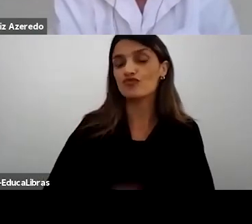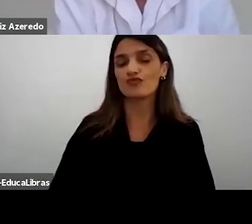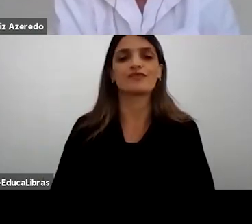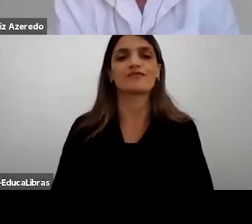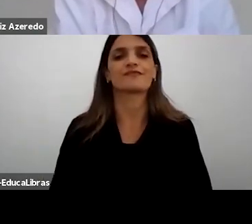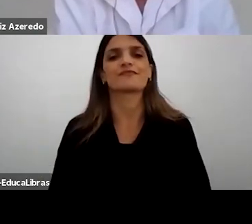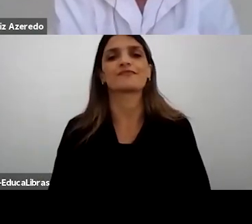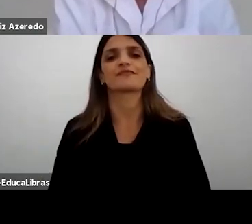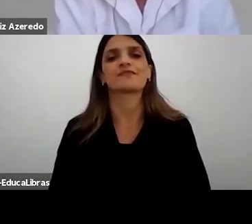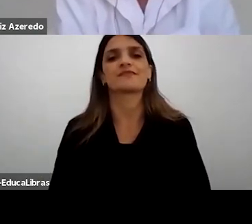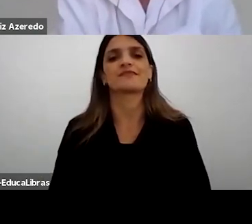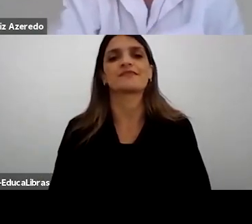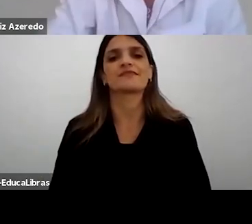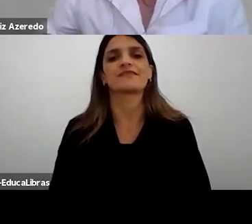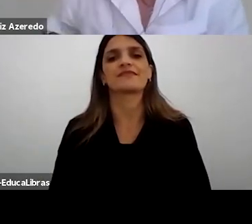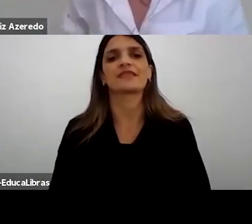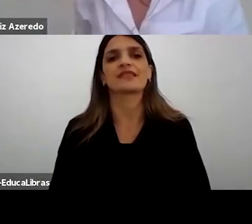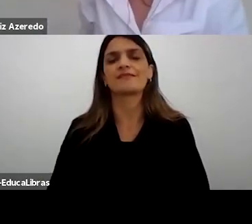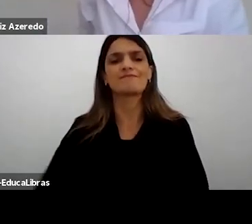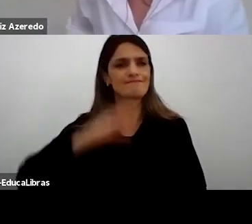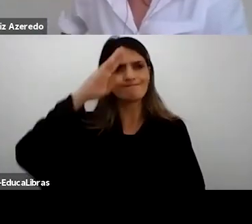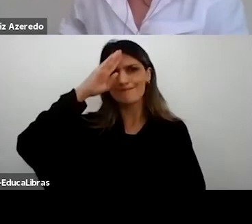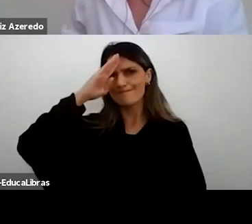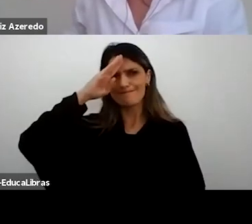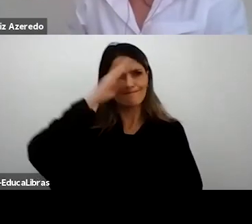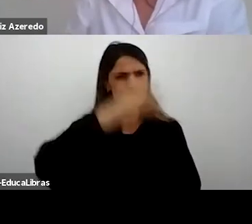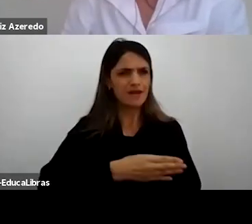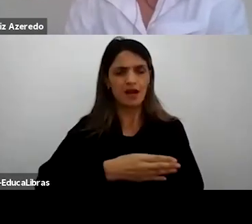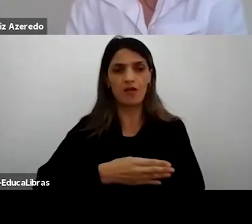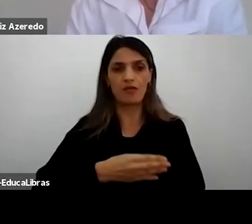da cultura de doação no Brasil de 2040.